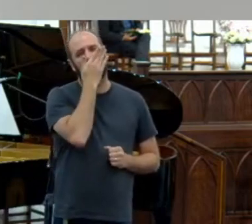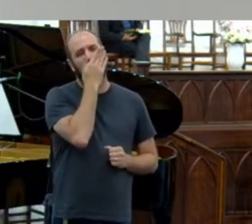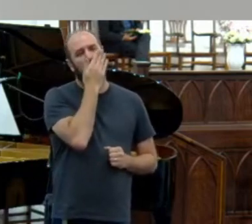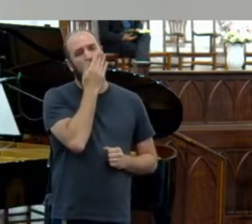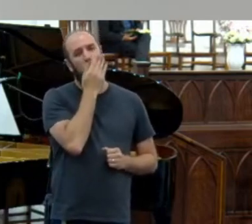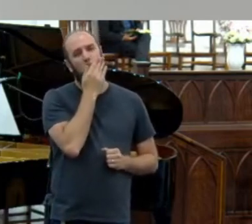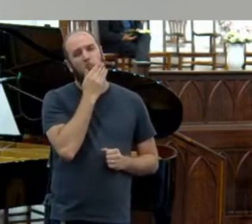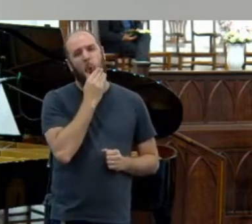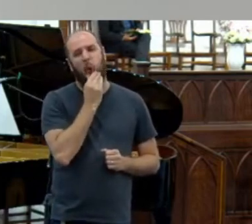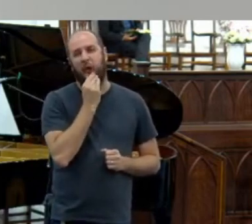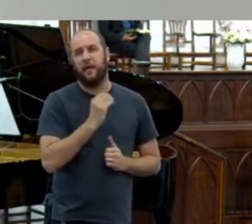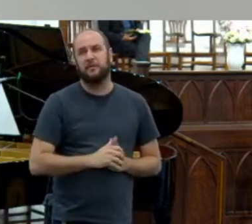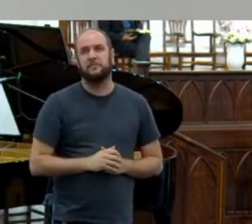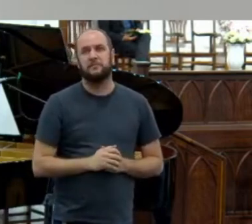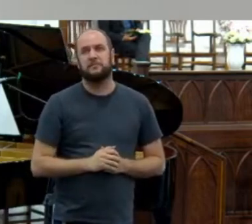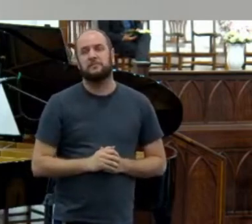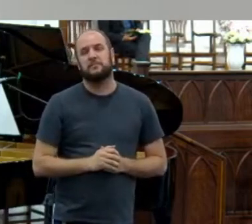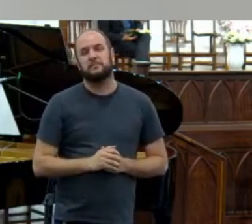Você